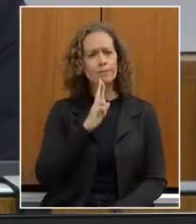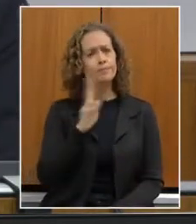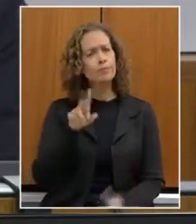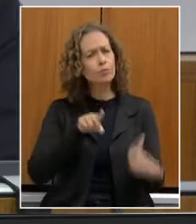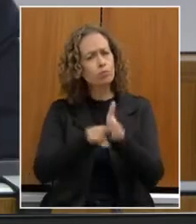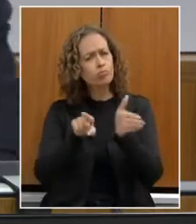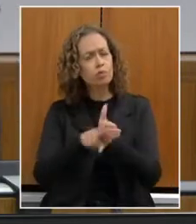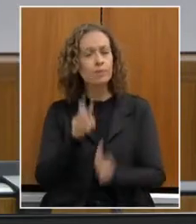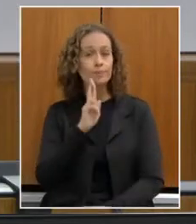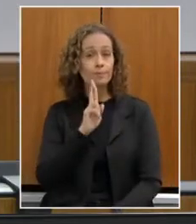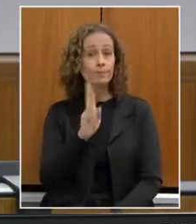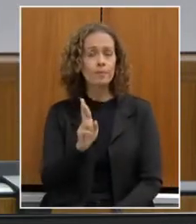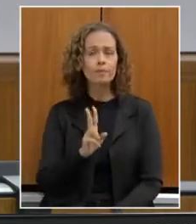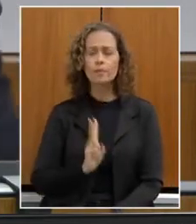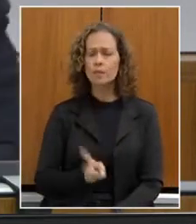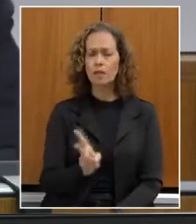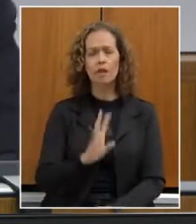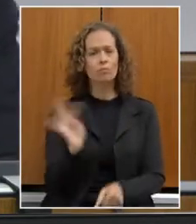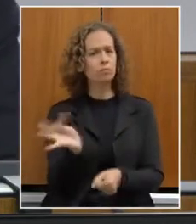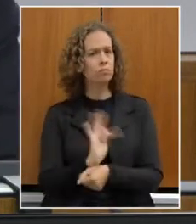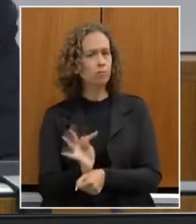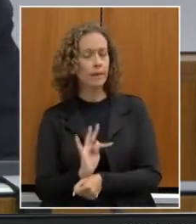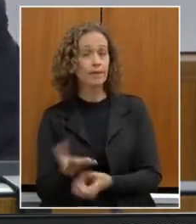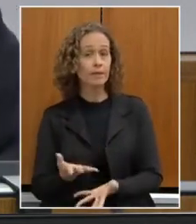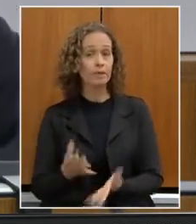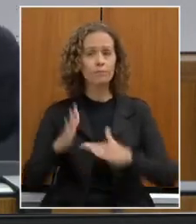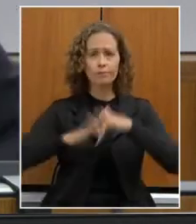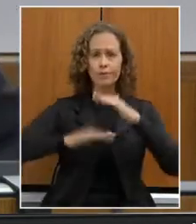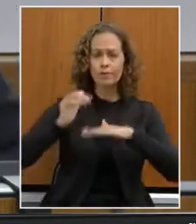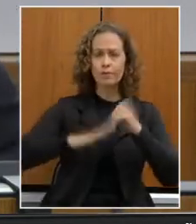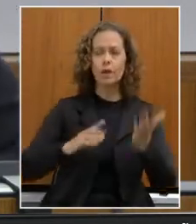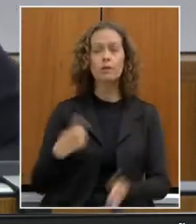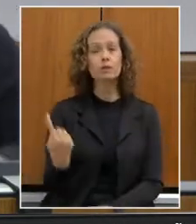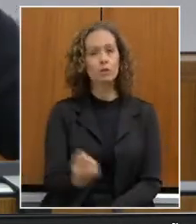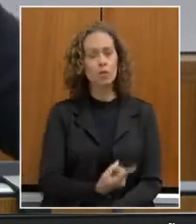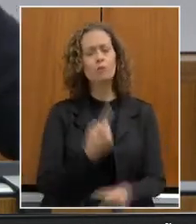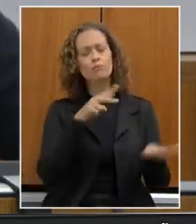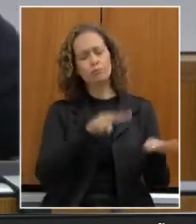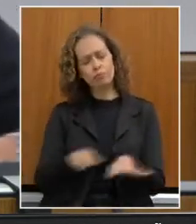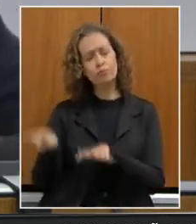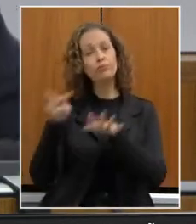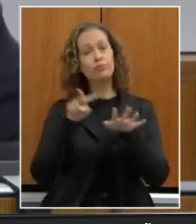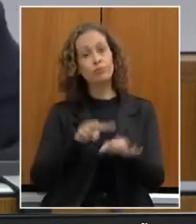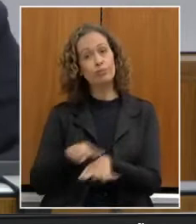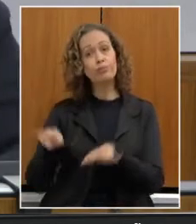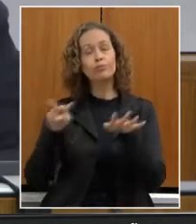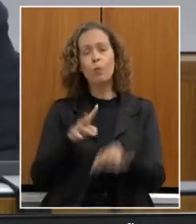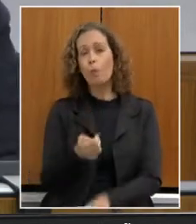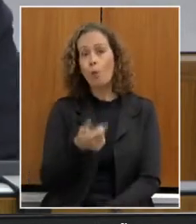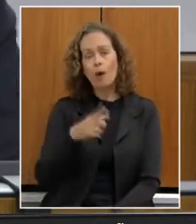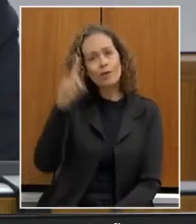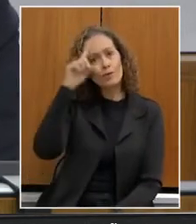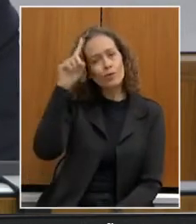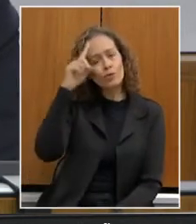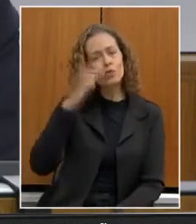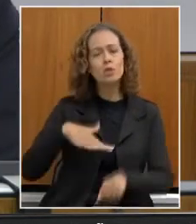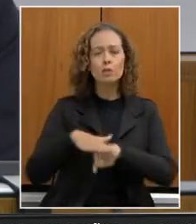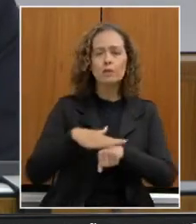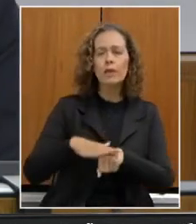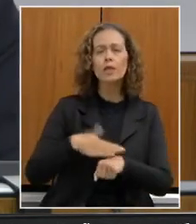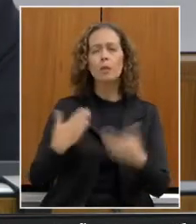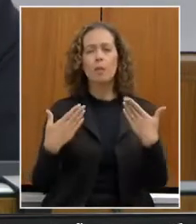perguntas sempre muito técnicas e a gente realmente conversa semanalmente quase diariamente discutindo